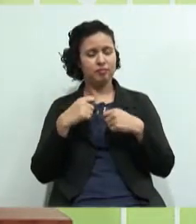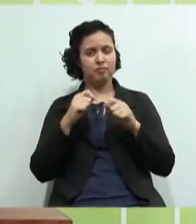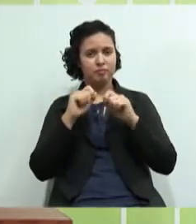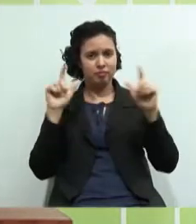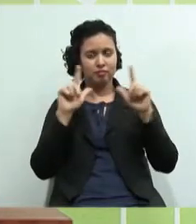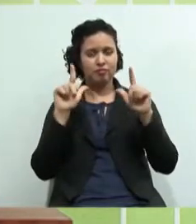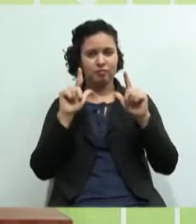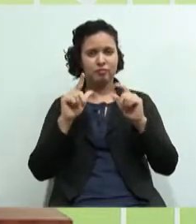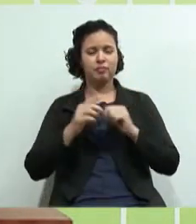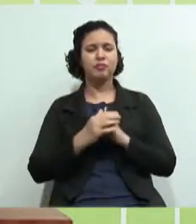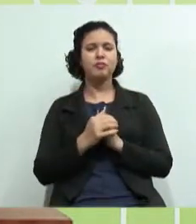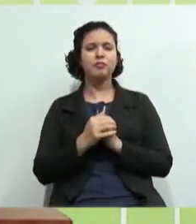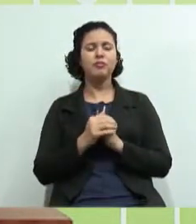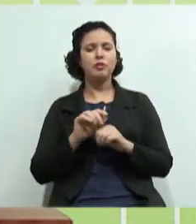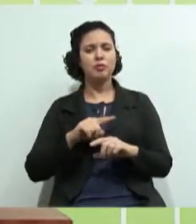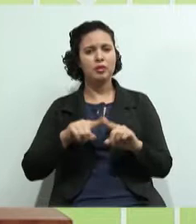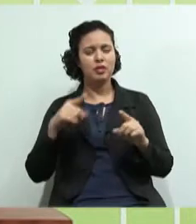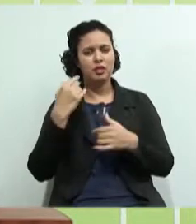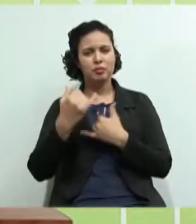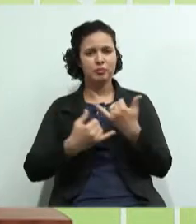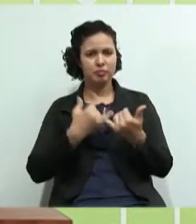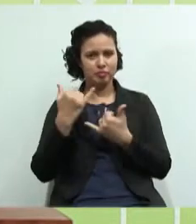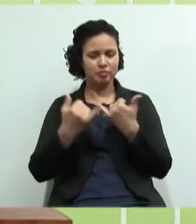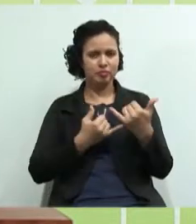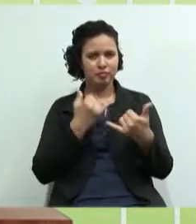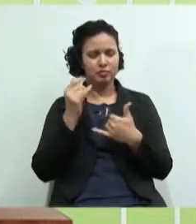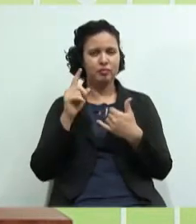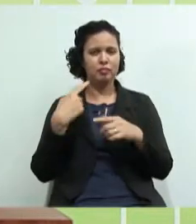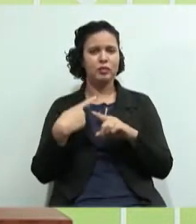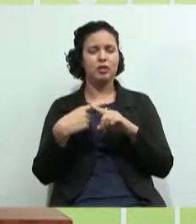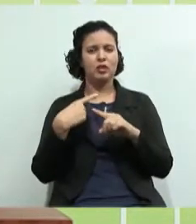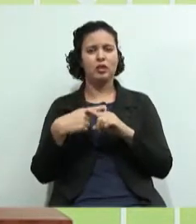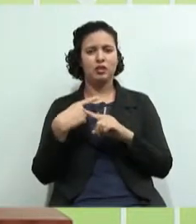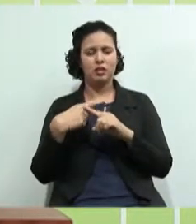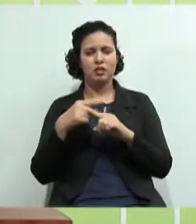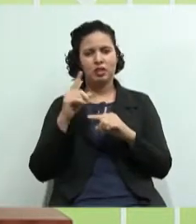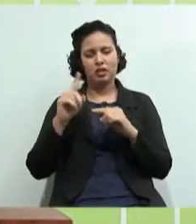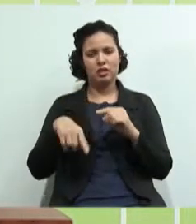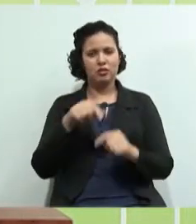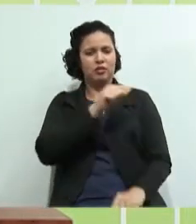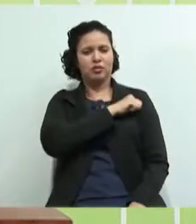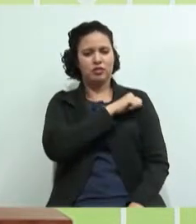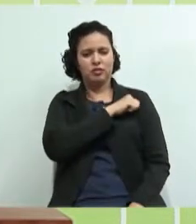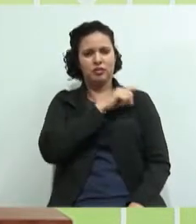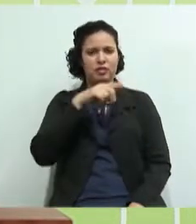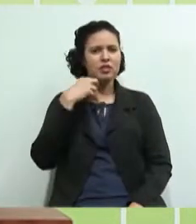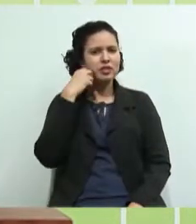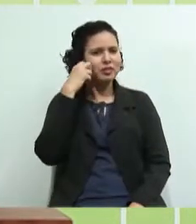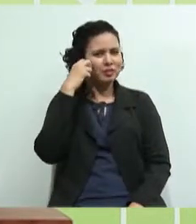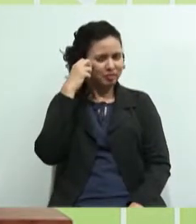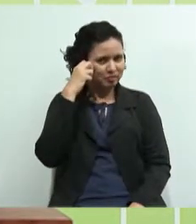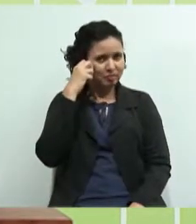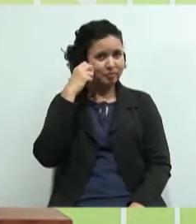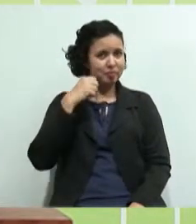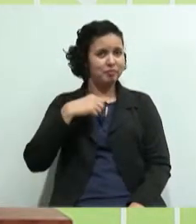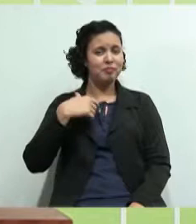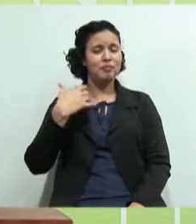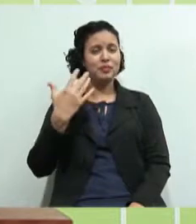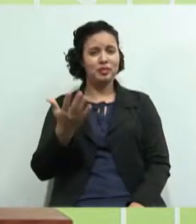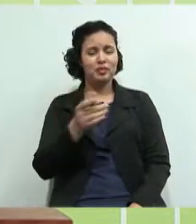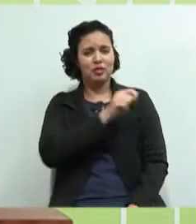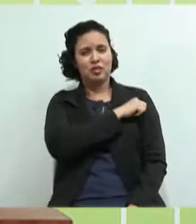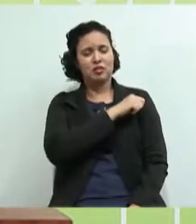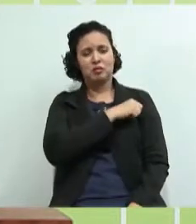claro, tudo não passou de uma brincadeira, o aluno é tímido, é igual eu também sou tímido aqui, não é verdade? Né? E o aluno não